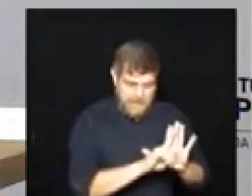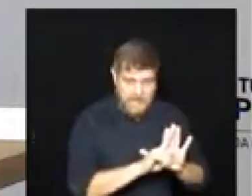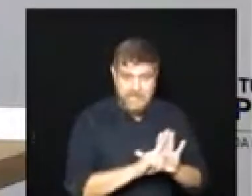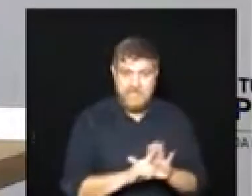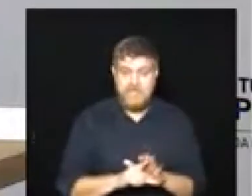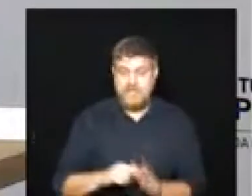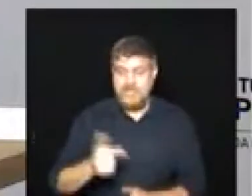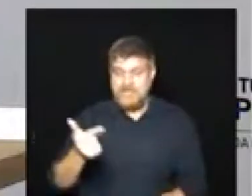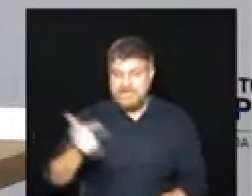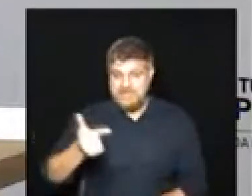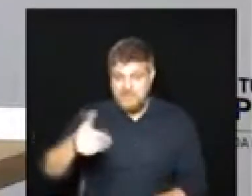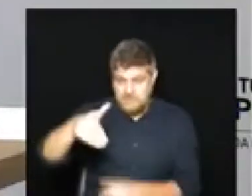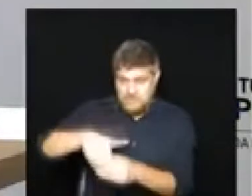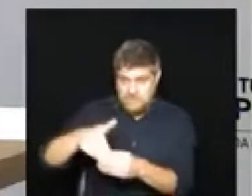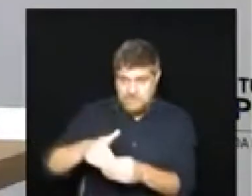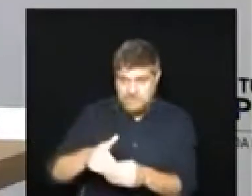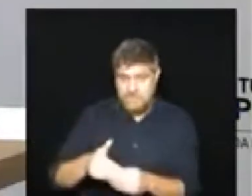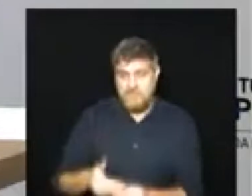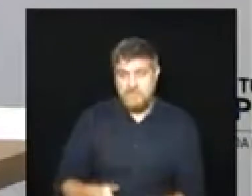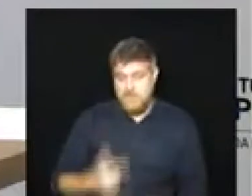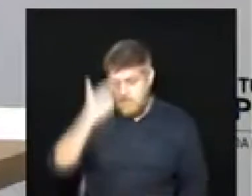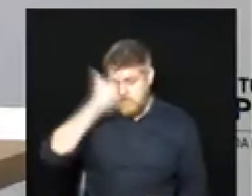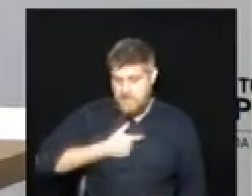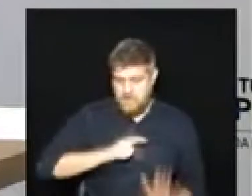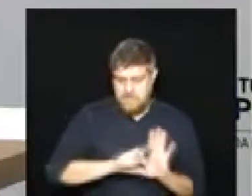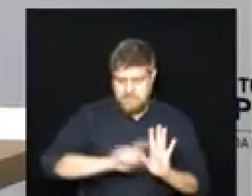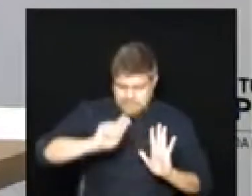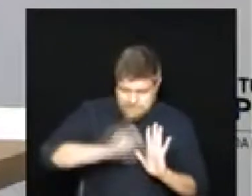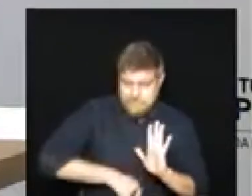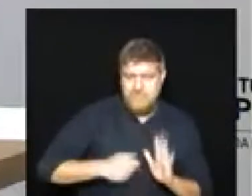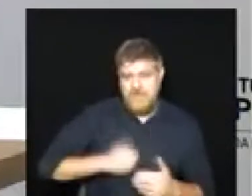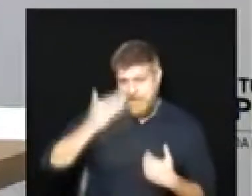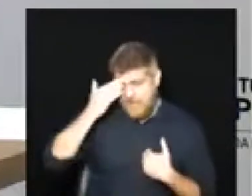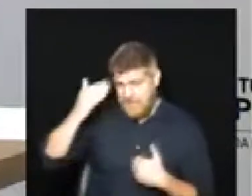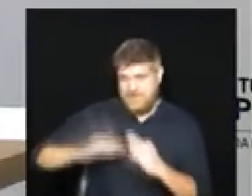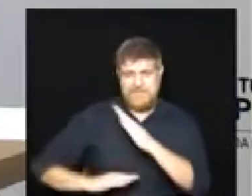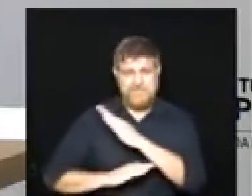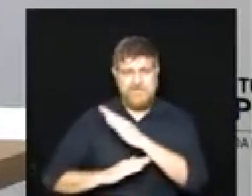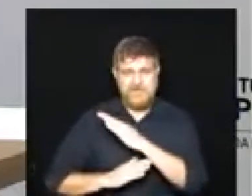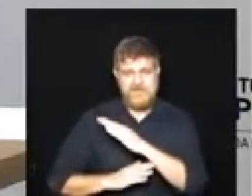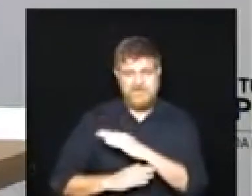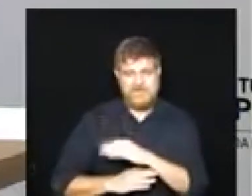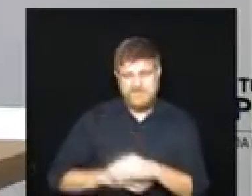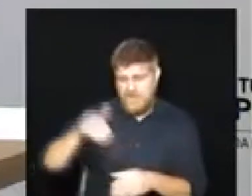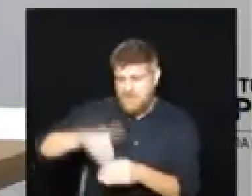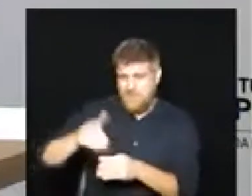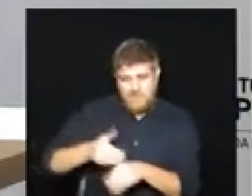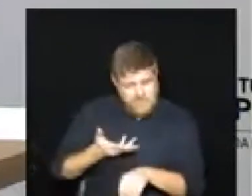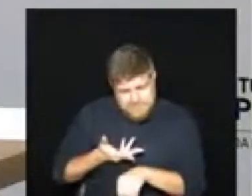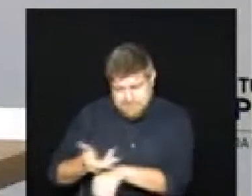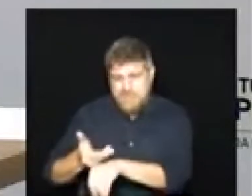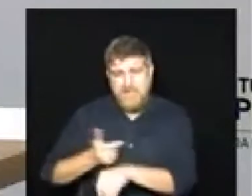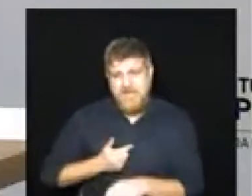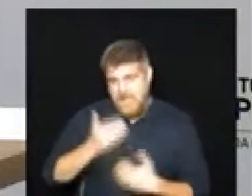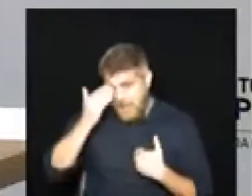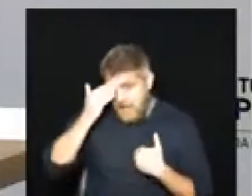hoje. Agradeço à Câmara Municipal pela agilidade na pessoa do presidente Marcos